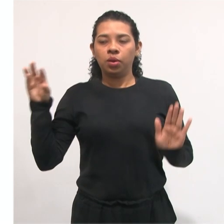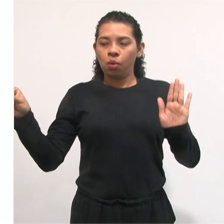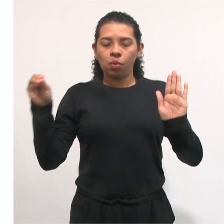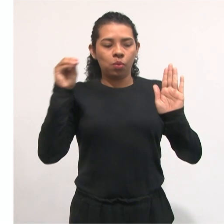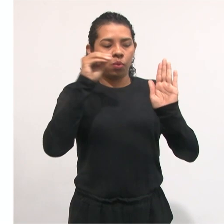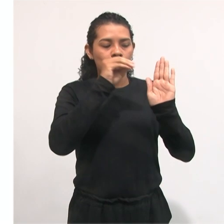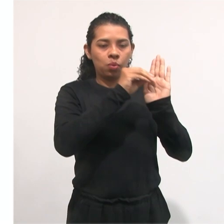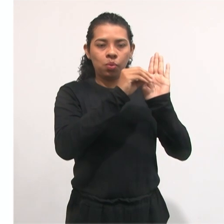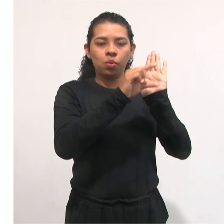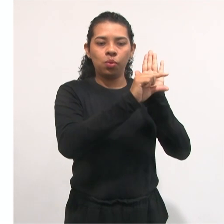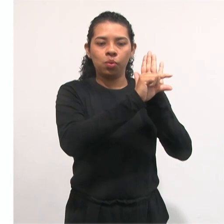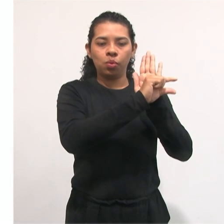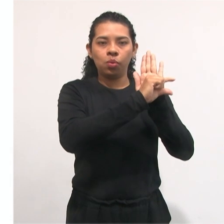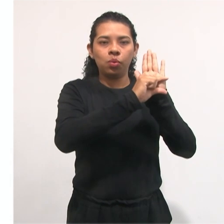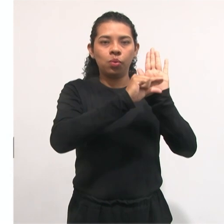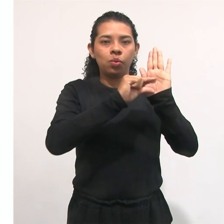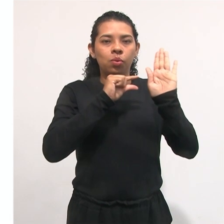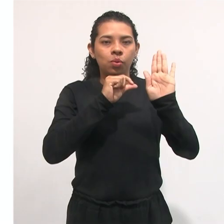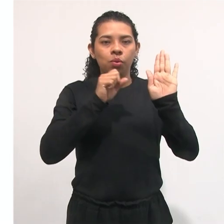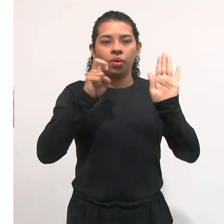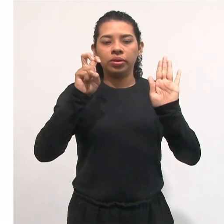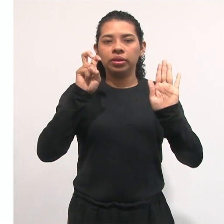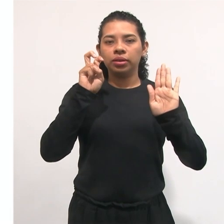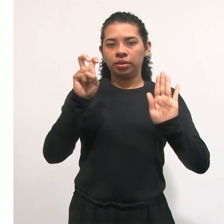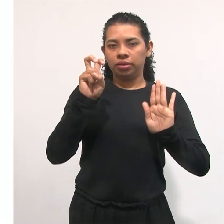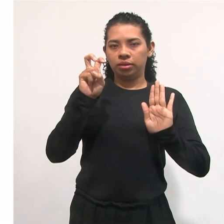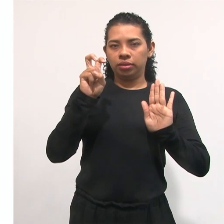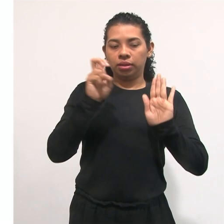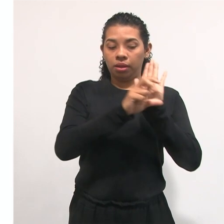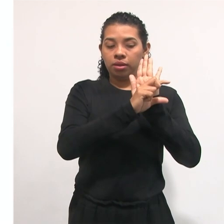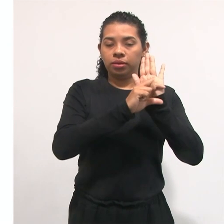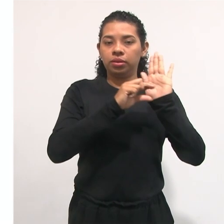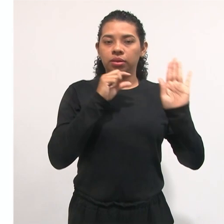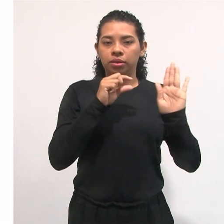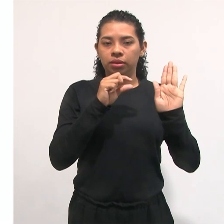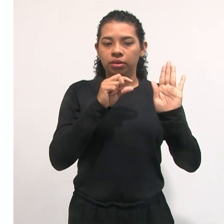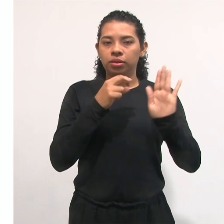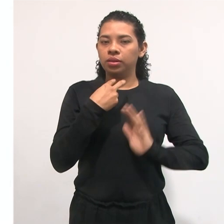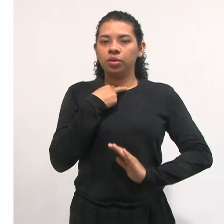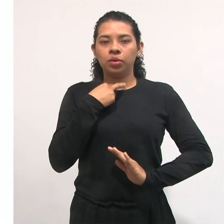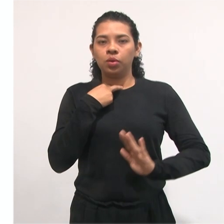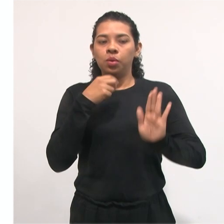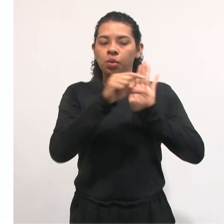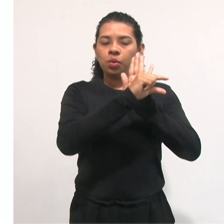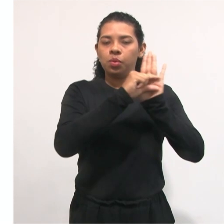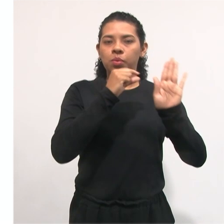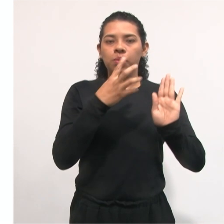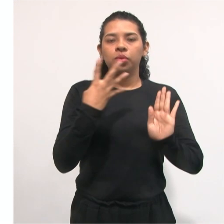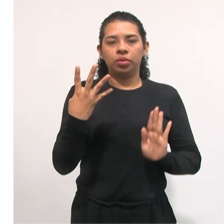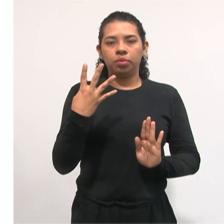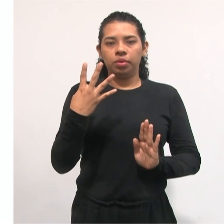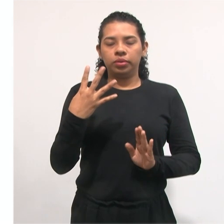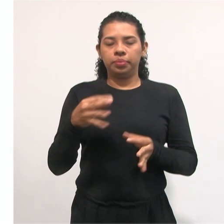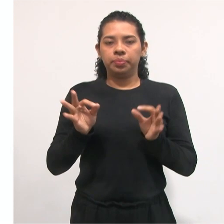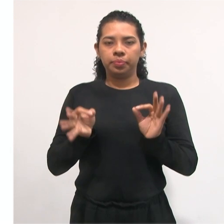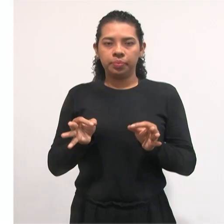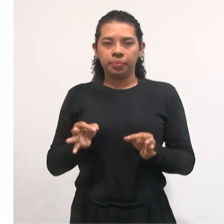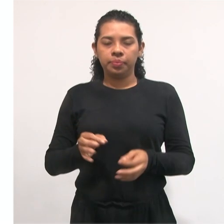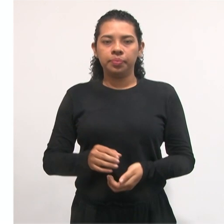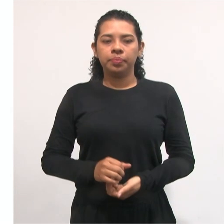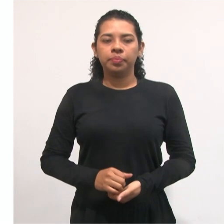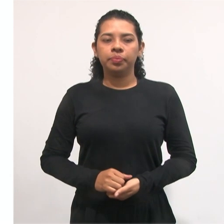30 anos, ele vai ser inserida nessa classe, na quinta classe, ok? E aqui ele não é inserido